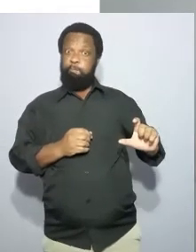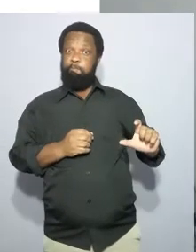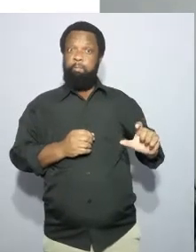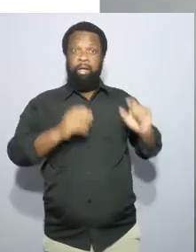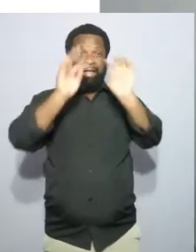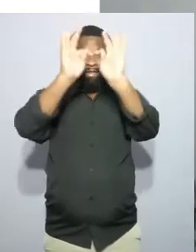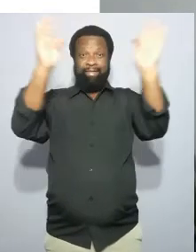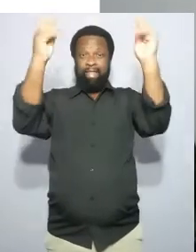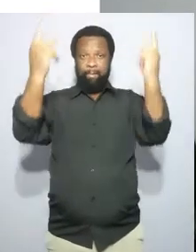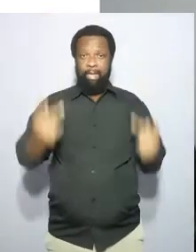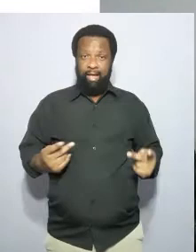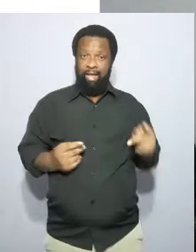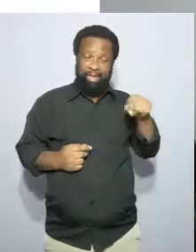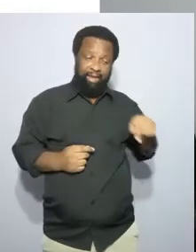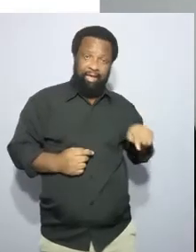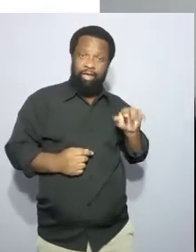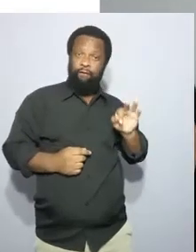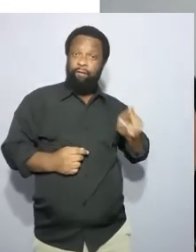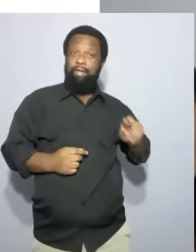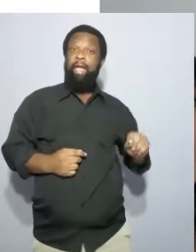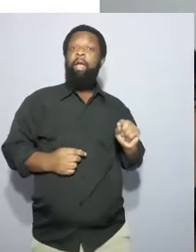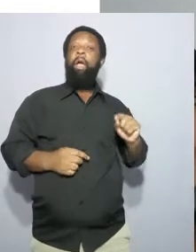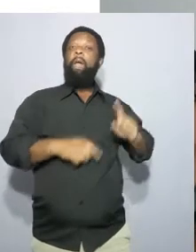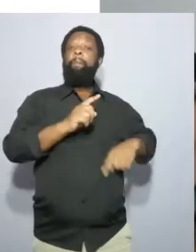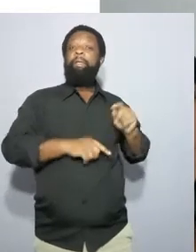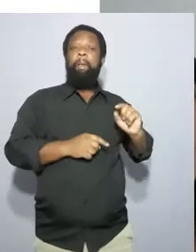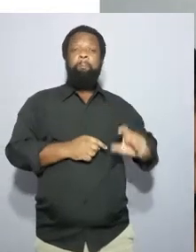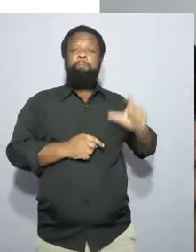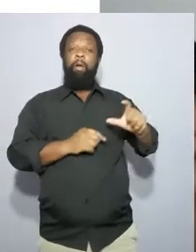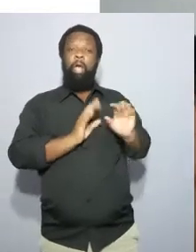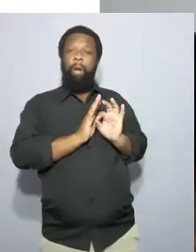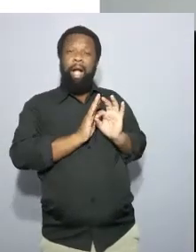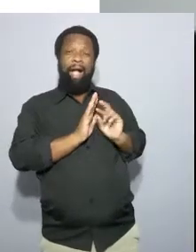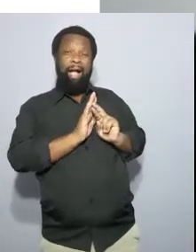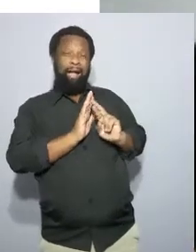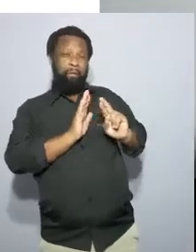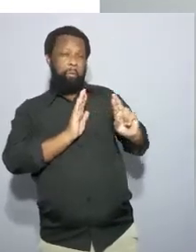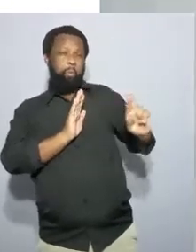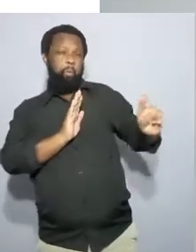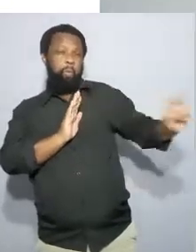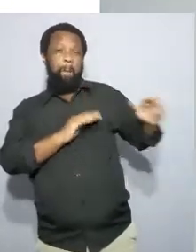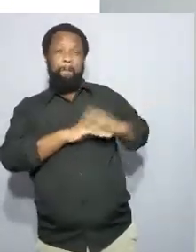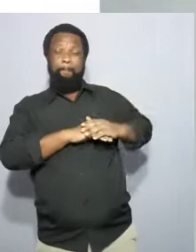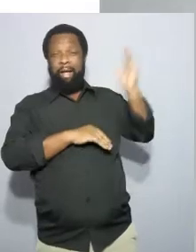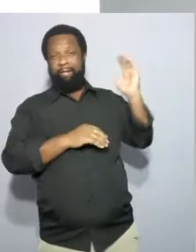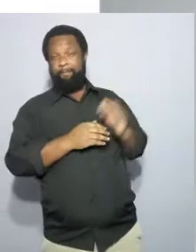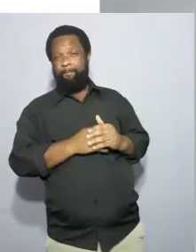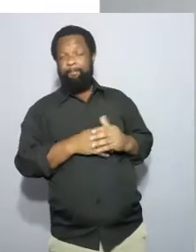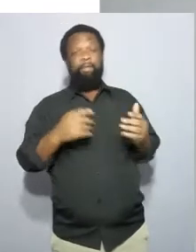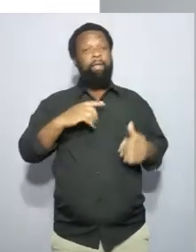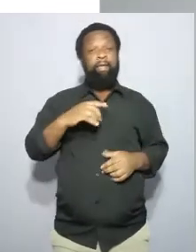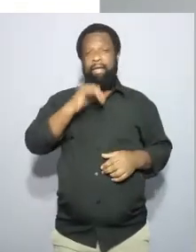químico da tabela periódica, ou seja, o elemento químico que tem maior raio a cor. Aqui eu coloquei, então,